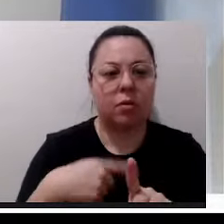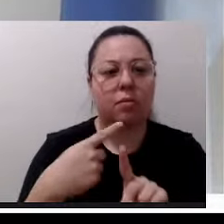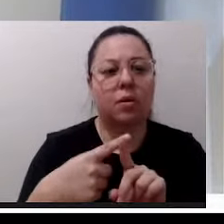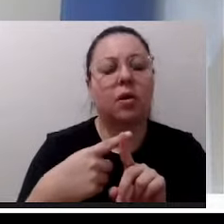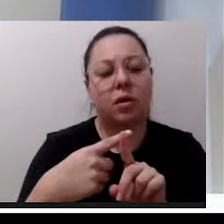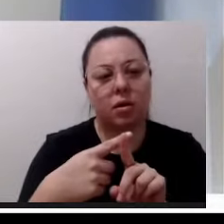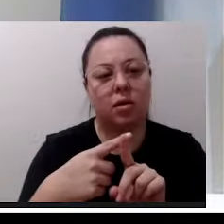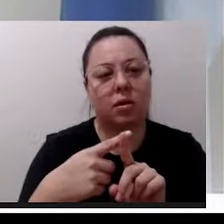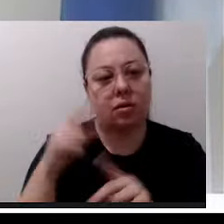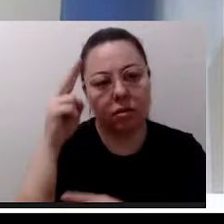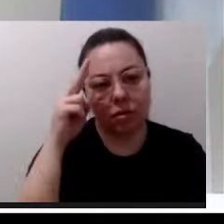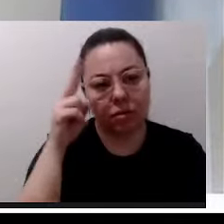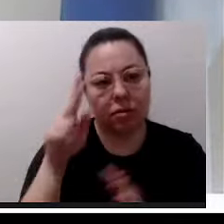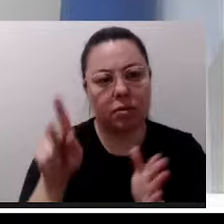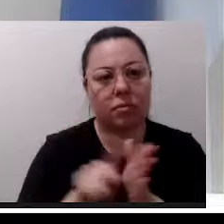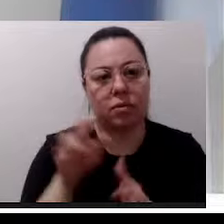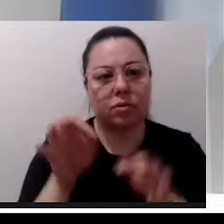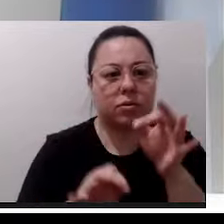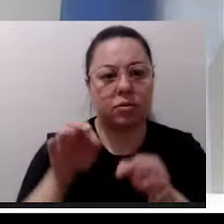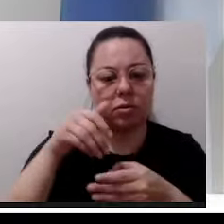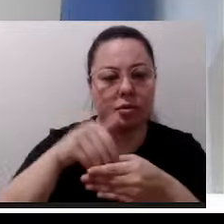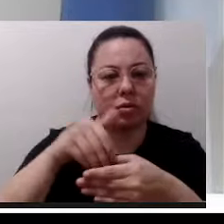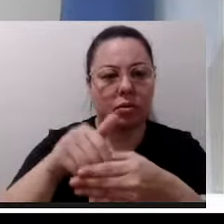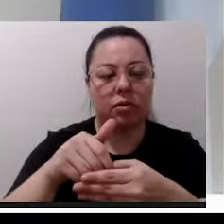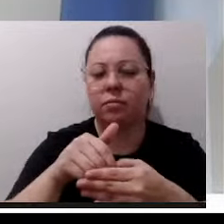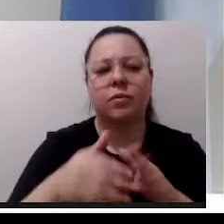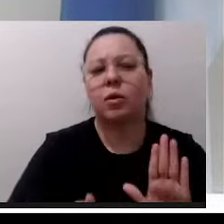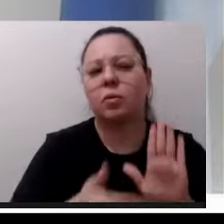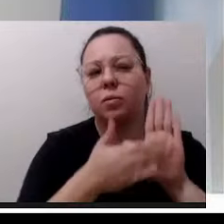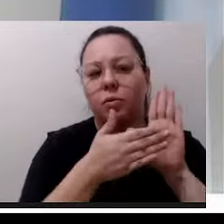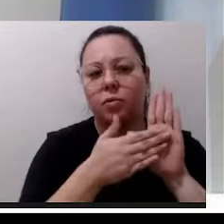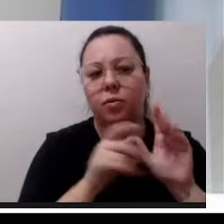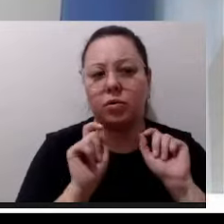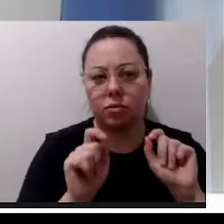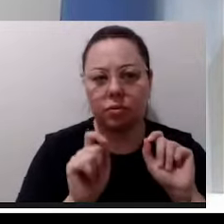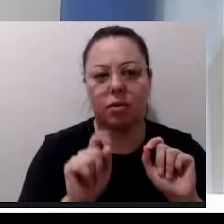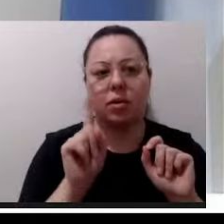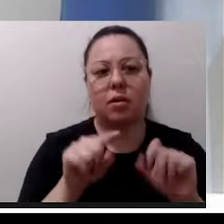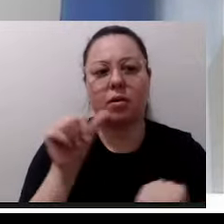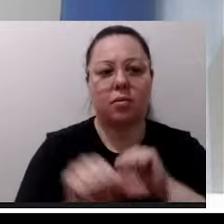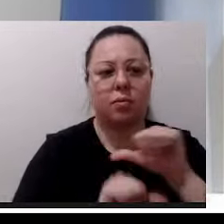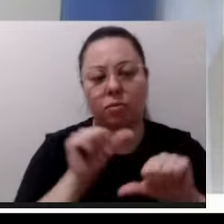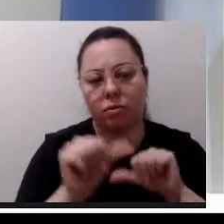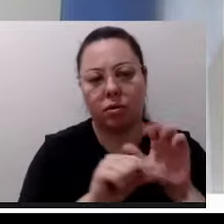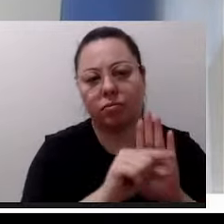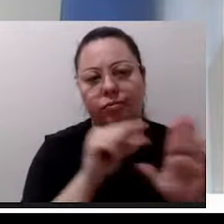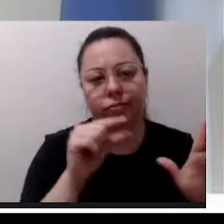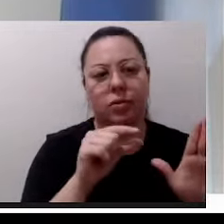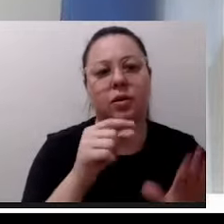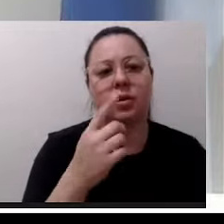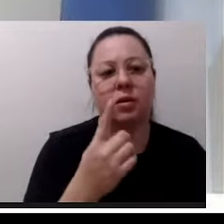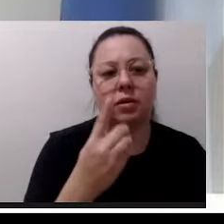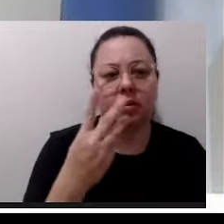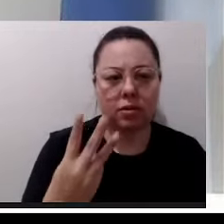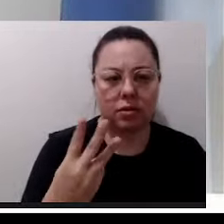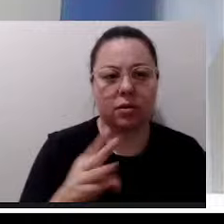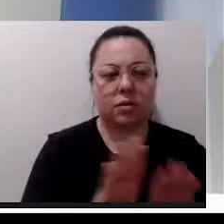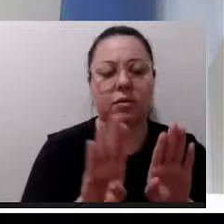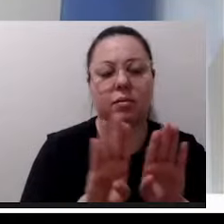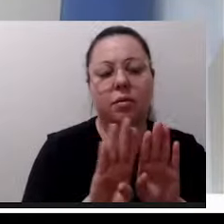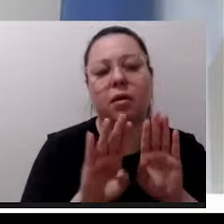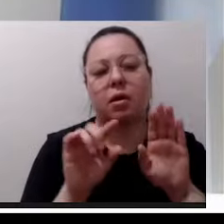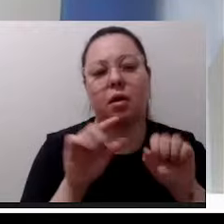Pernambuco. A proposta objetiva é revogar o inciso 13º do artigo 14º da